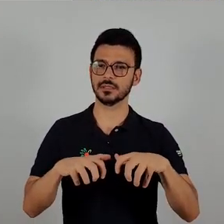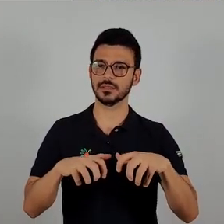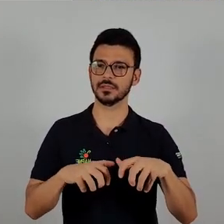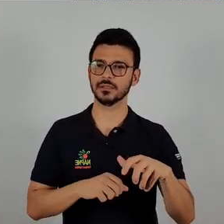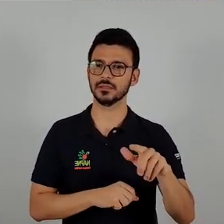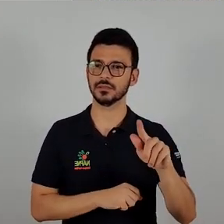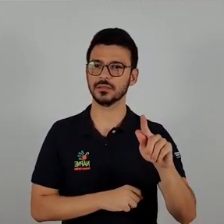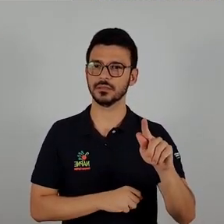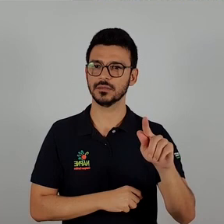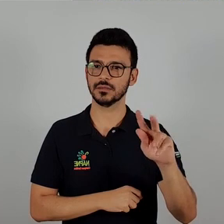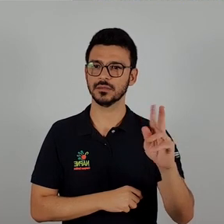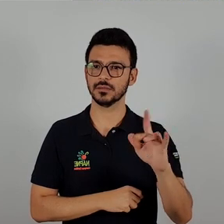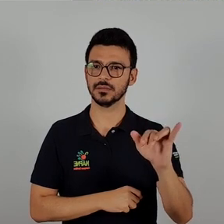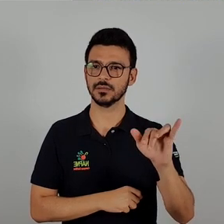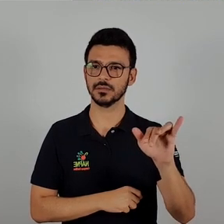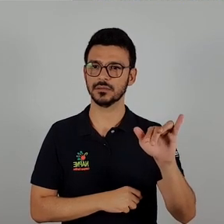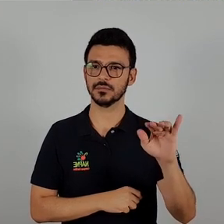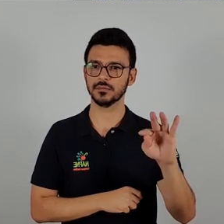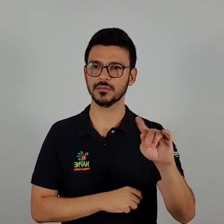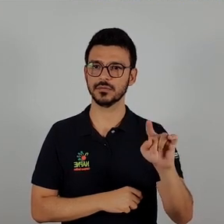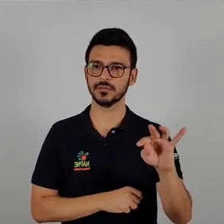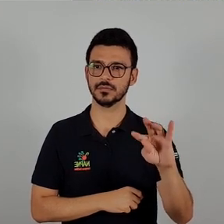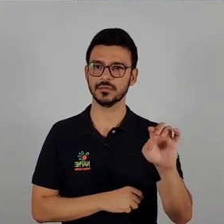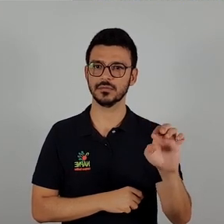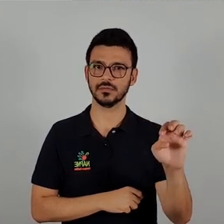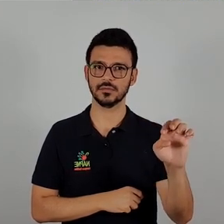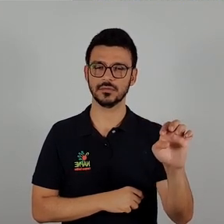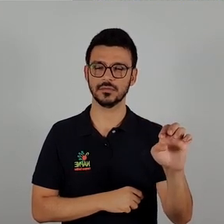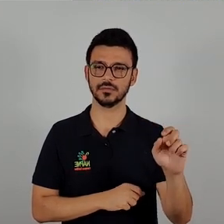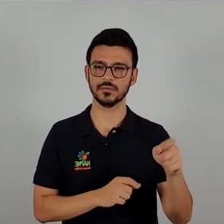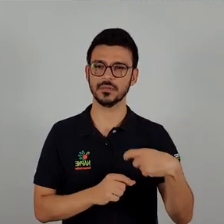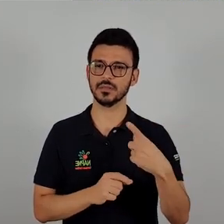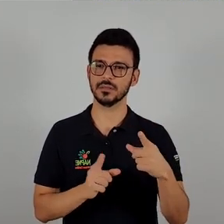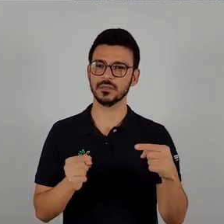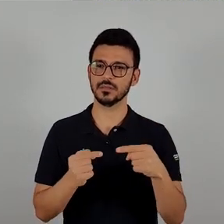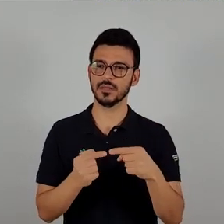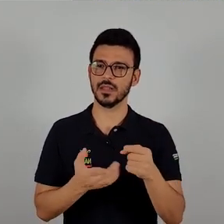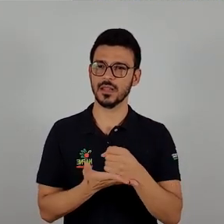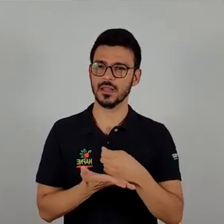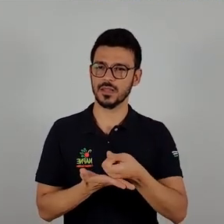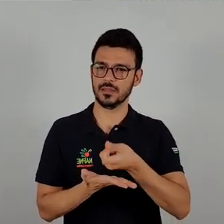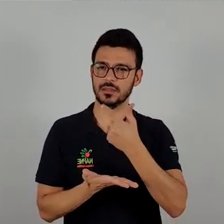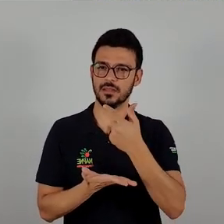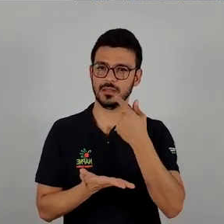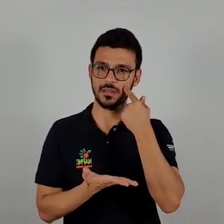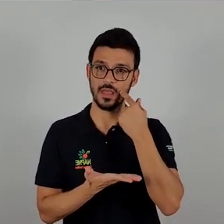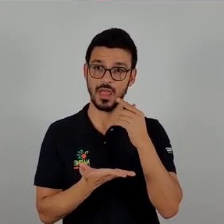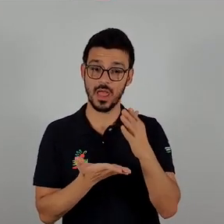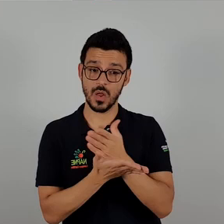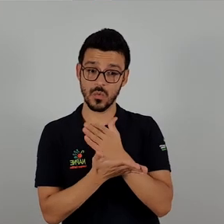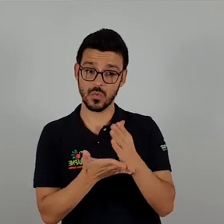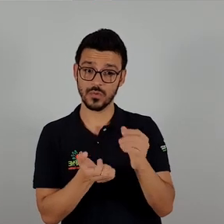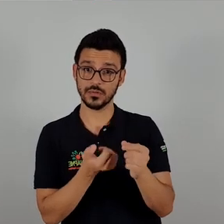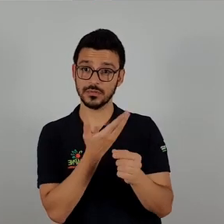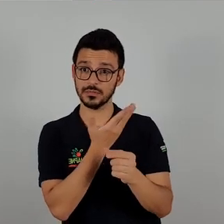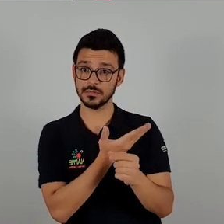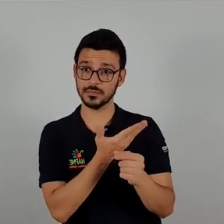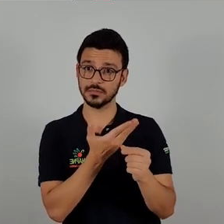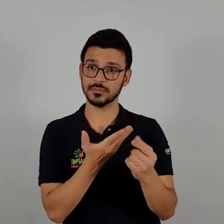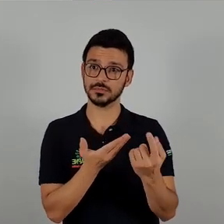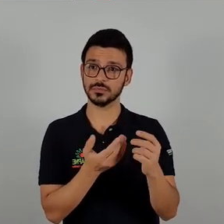limpa, que deixa tudo mais harmônico, aquela coisa que eu falei da harmonização. Né? Então aí nós temos um processo de montagem de uma fórmula, por